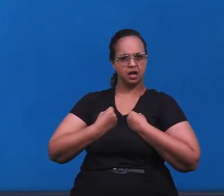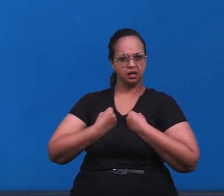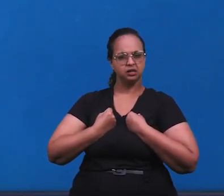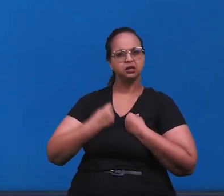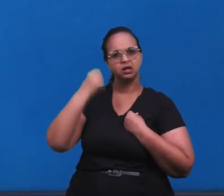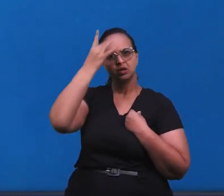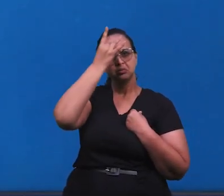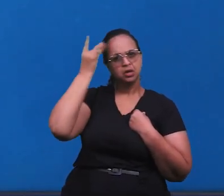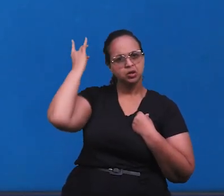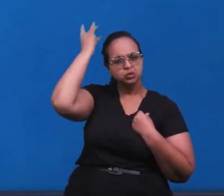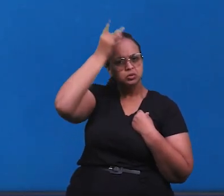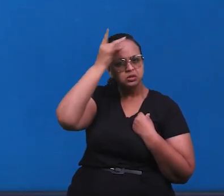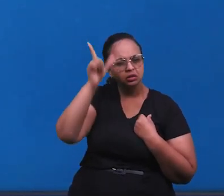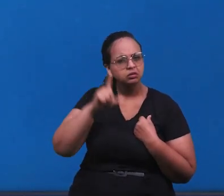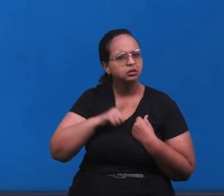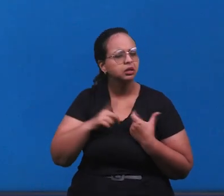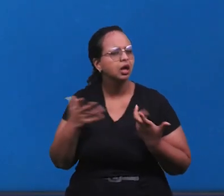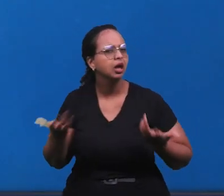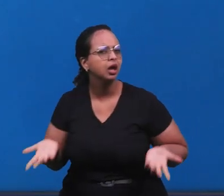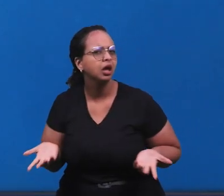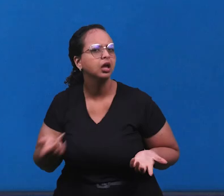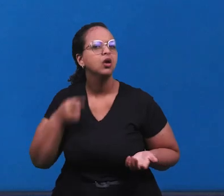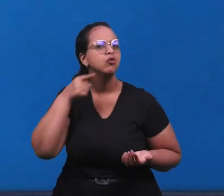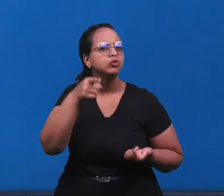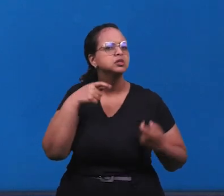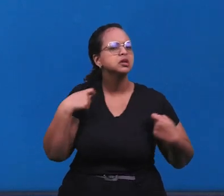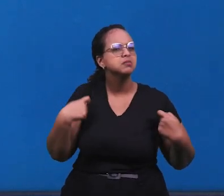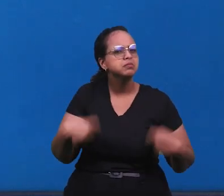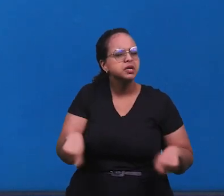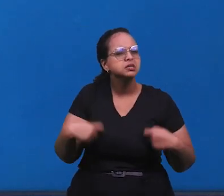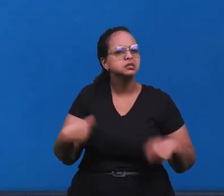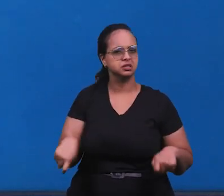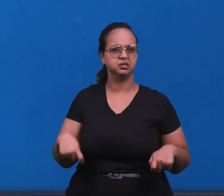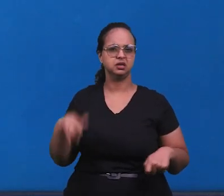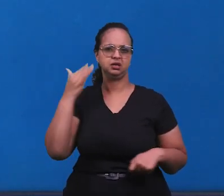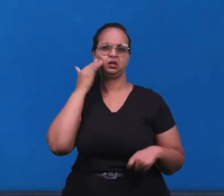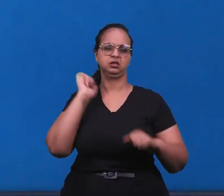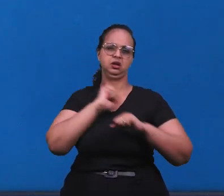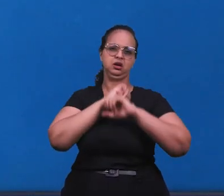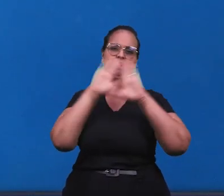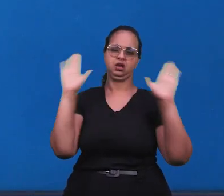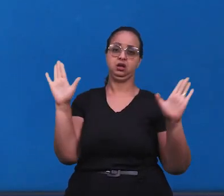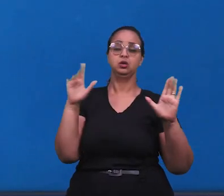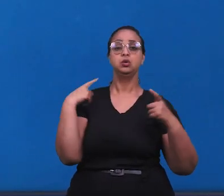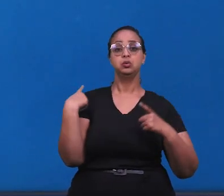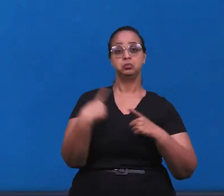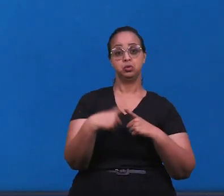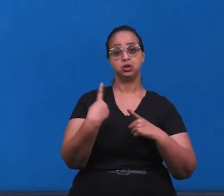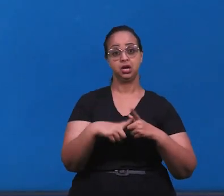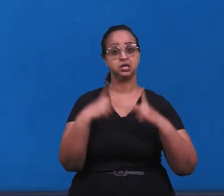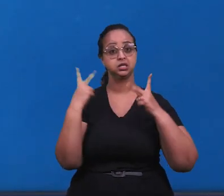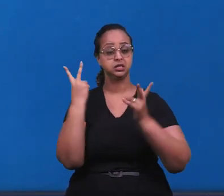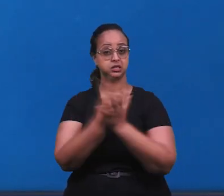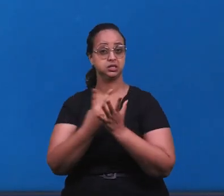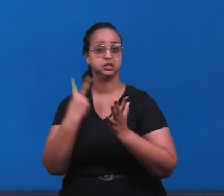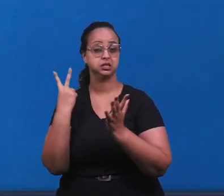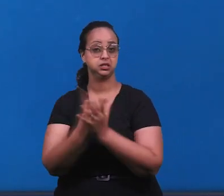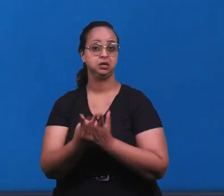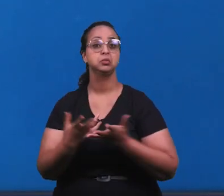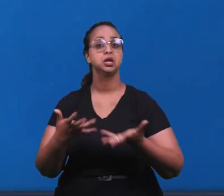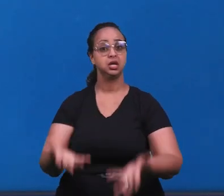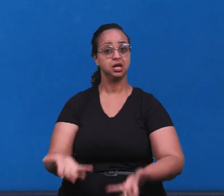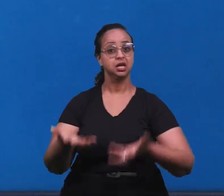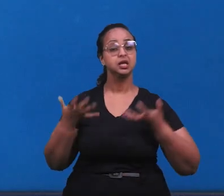a voz do Espírito Santo, como você tem sede e deseja ouvir a voz do Espírito Santo. E quem sempre quer ouvir